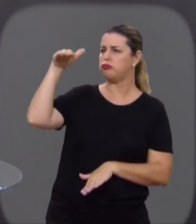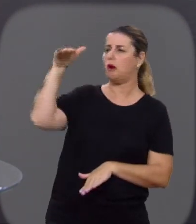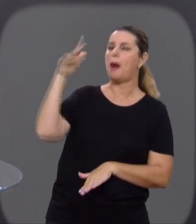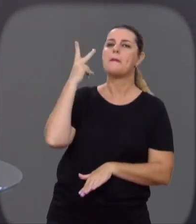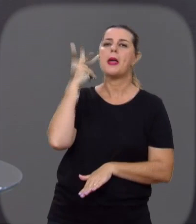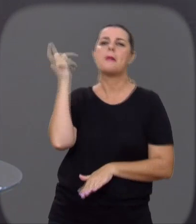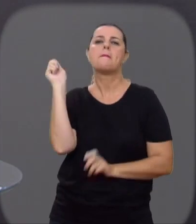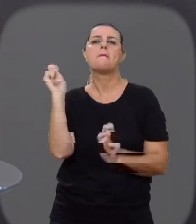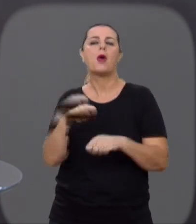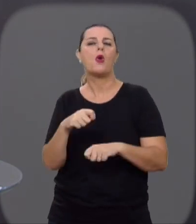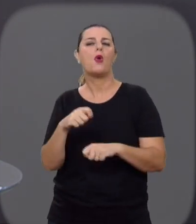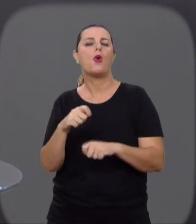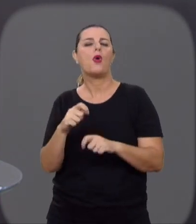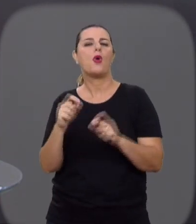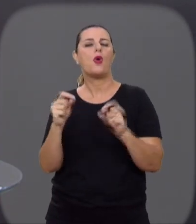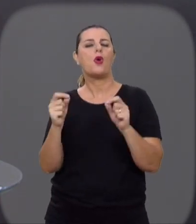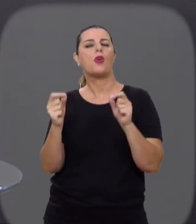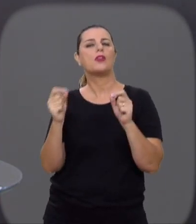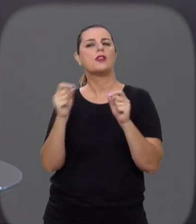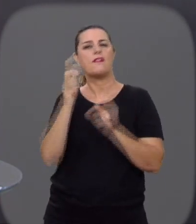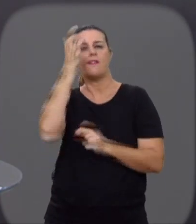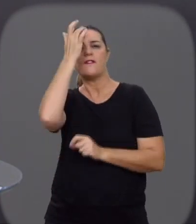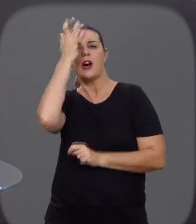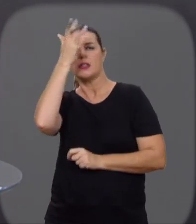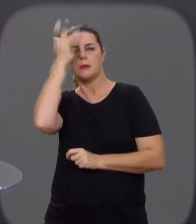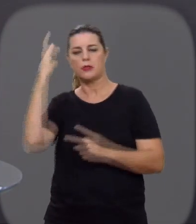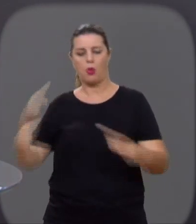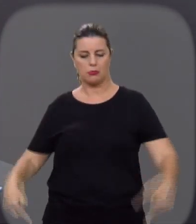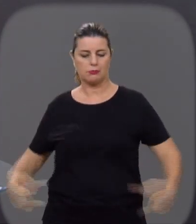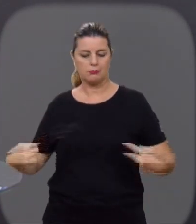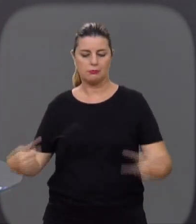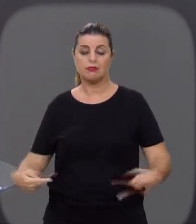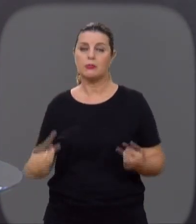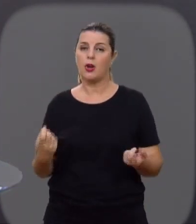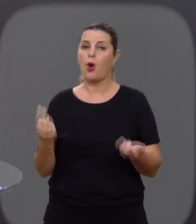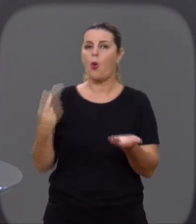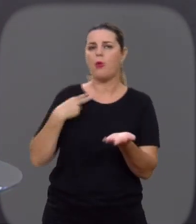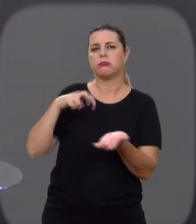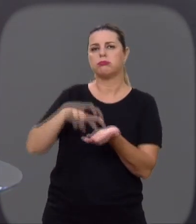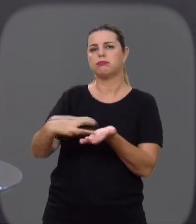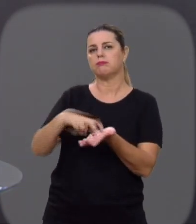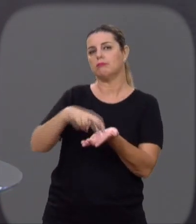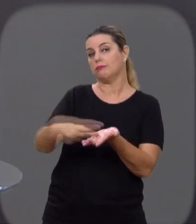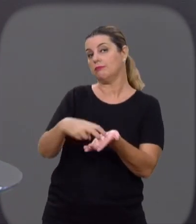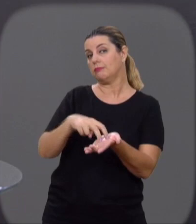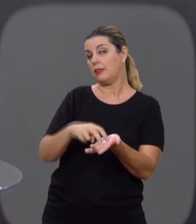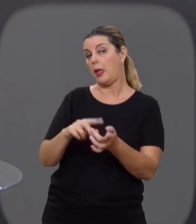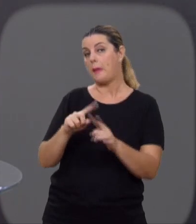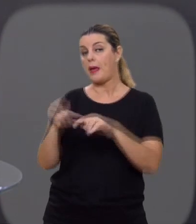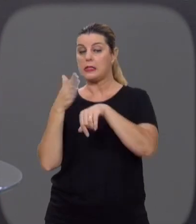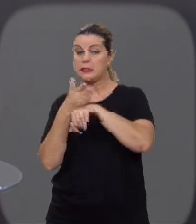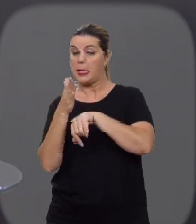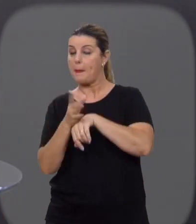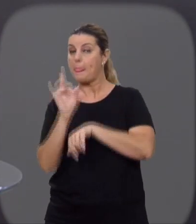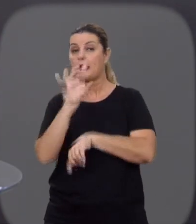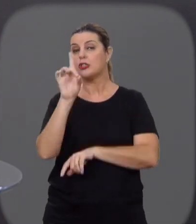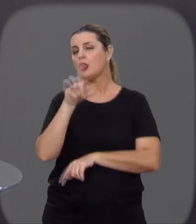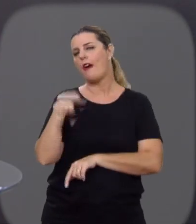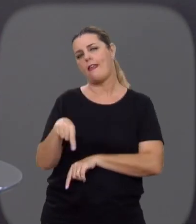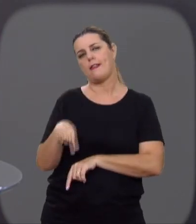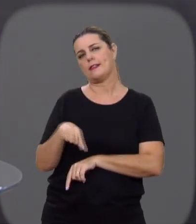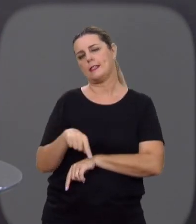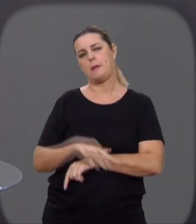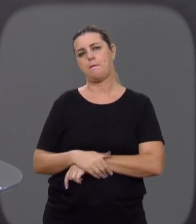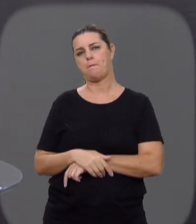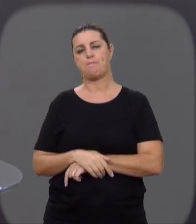pudesse facilitar o acesso de uma pessoa cadeirante ou de mobilidade reduzida, por exemplo. Mas a lei de acessibilidade, ela não se trata